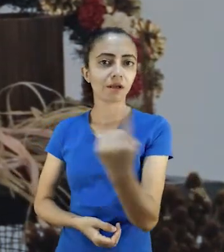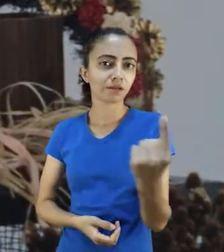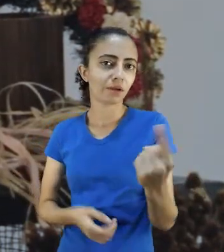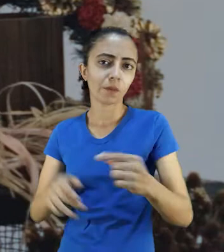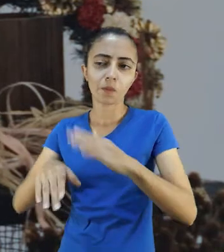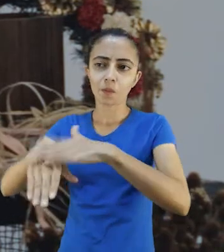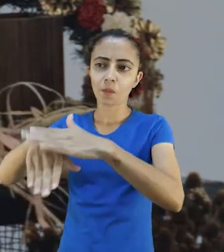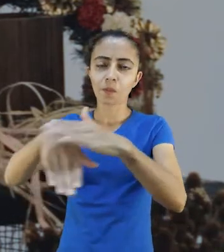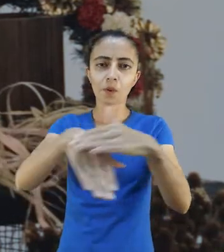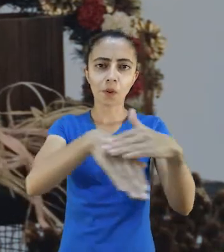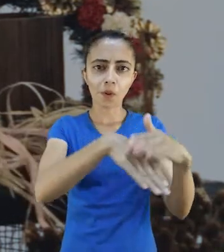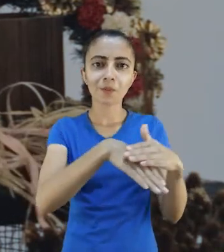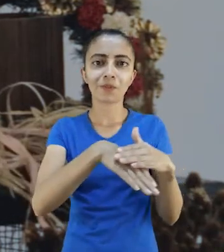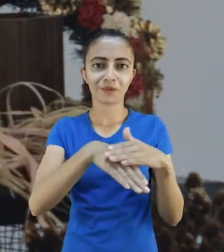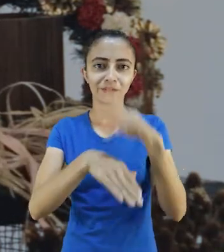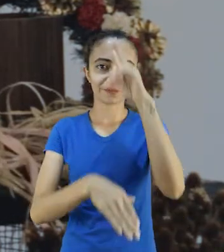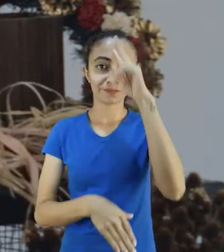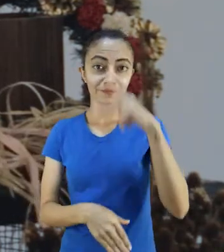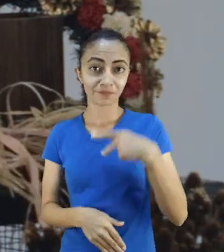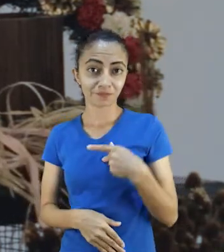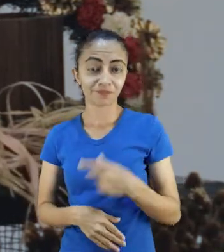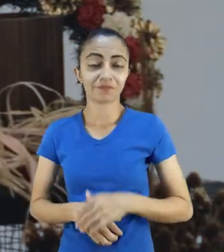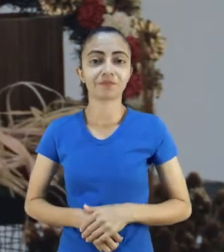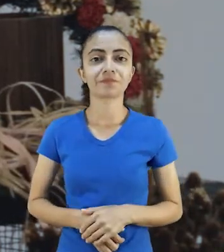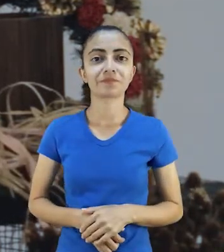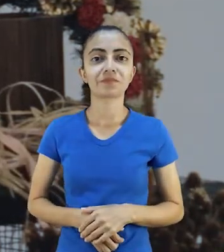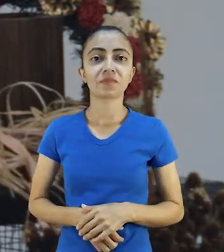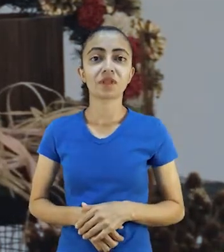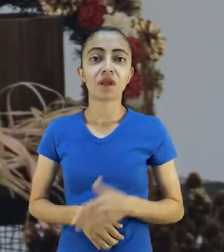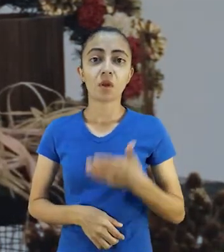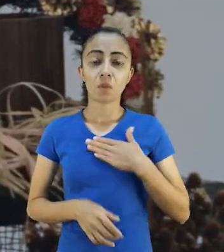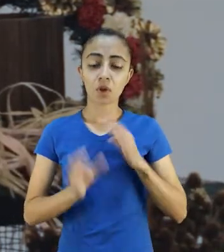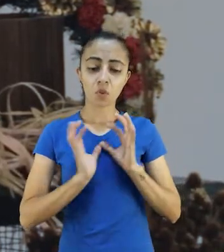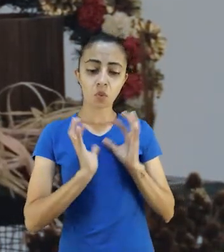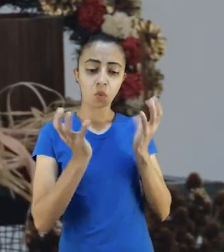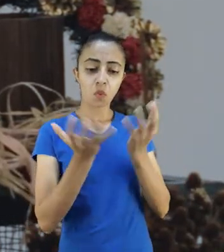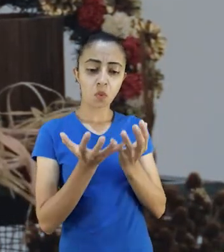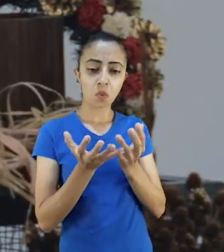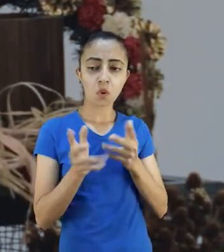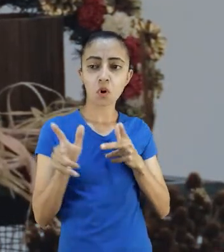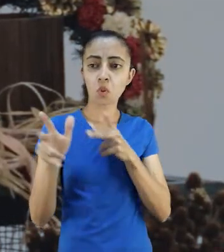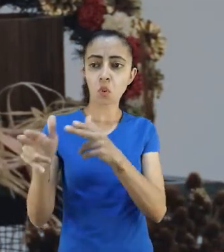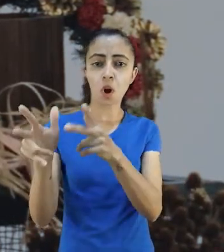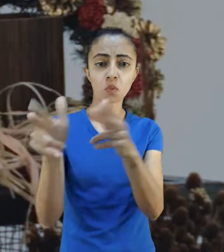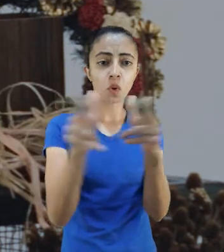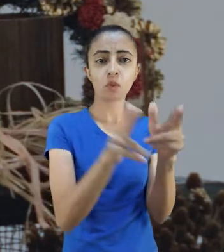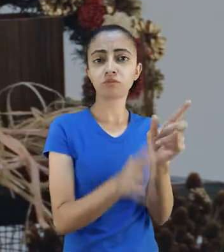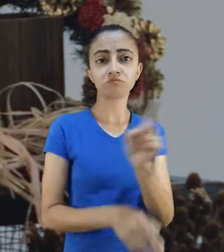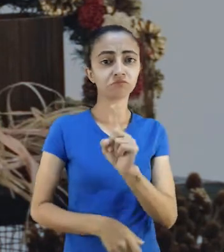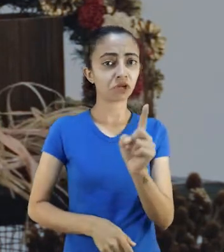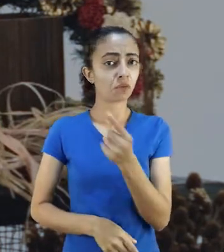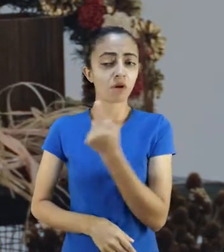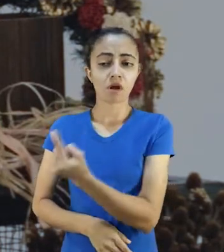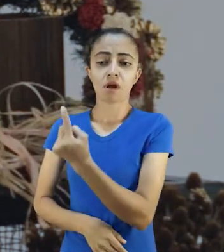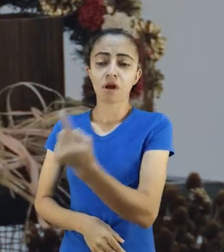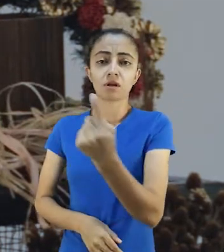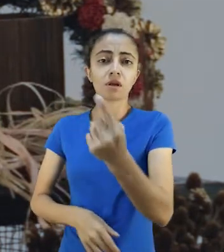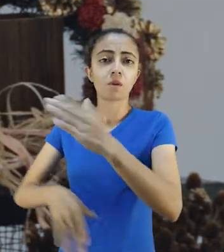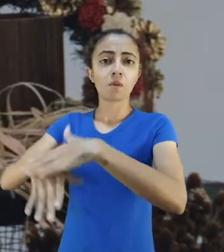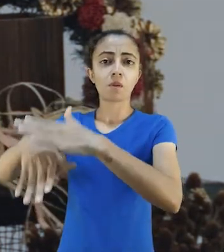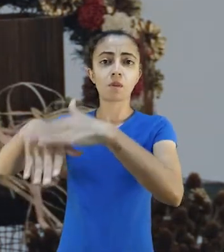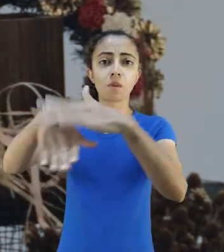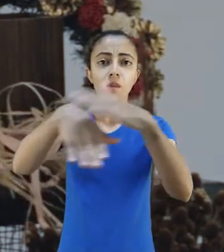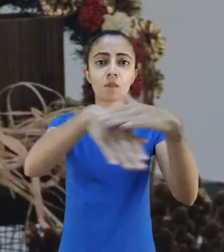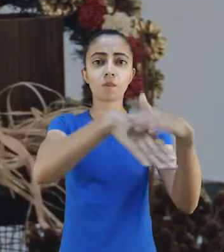as coisas, de fazer. O meu arranjo não é igual ao de ninguém, como o da Lira também não é. Cada um tem seu